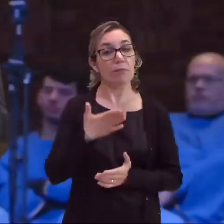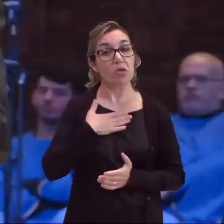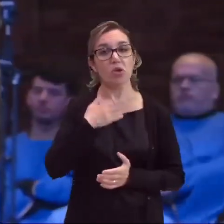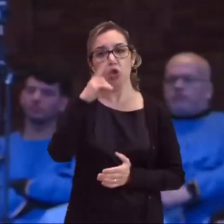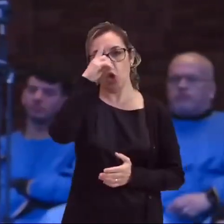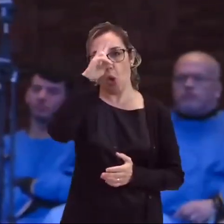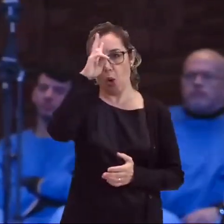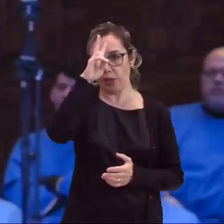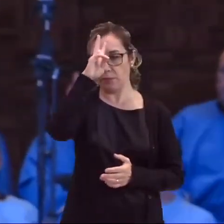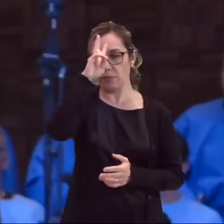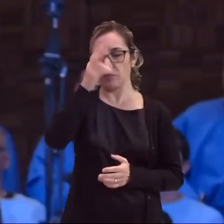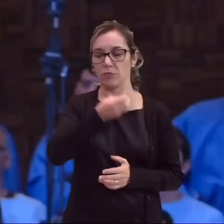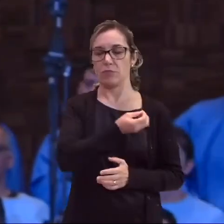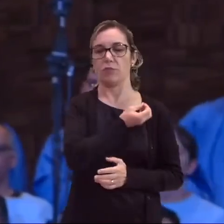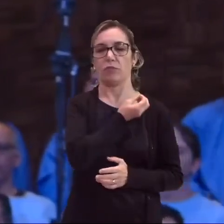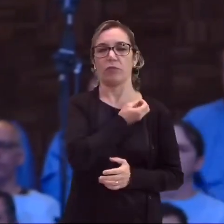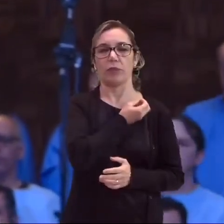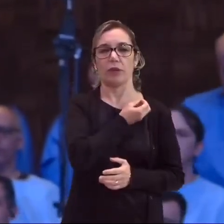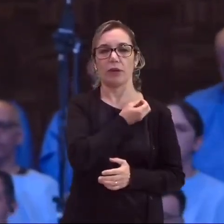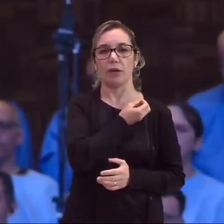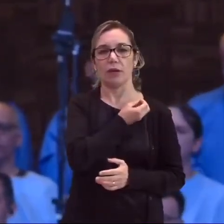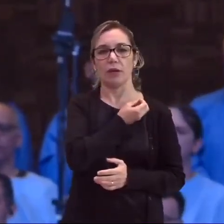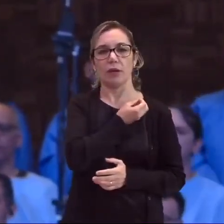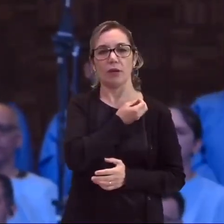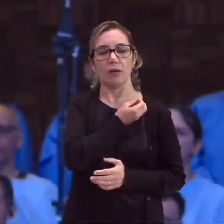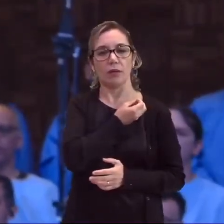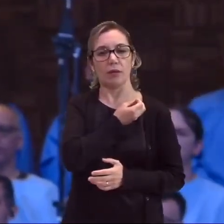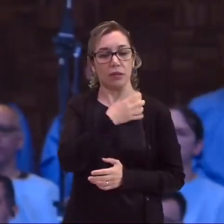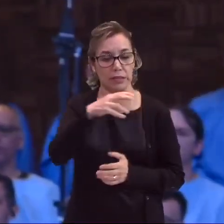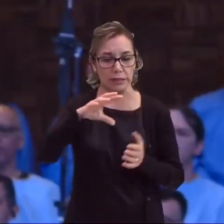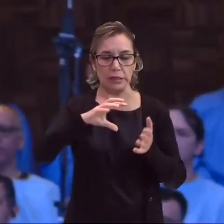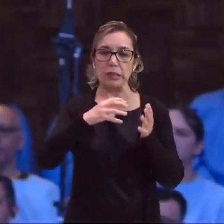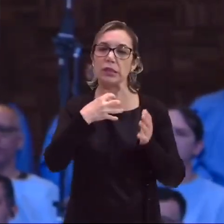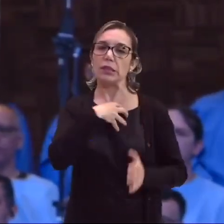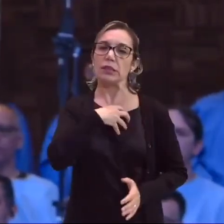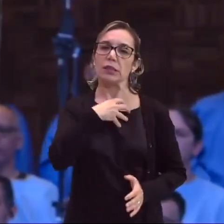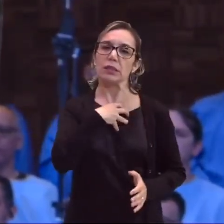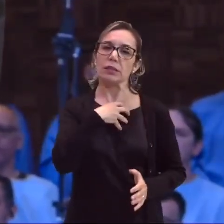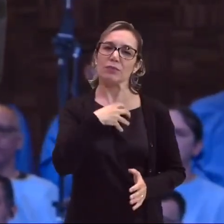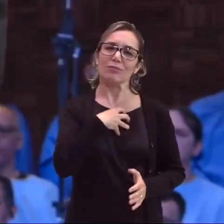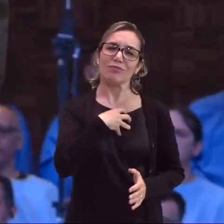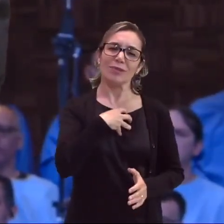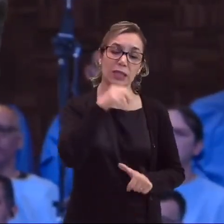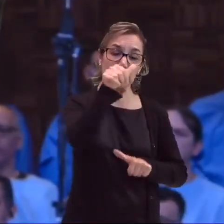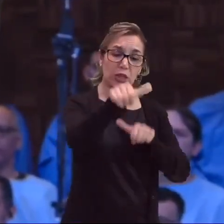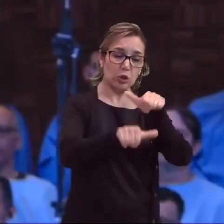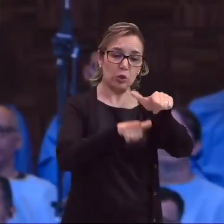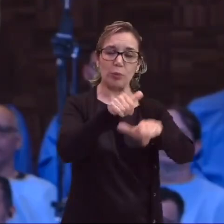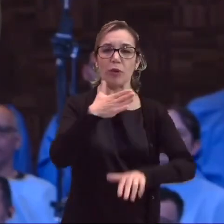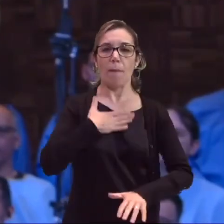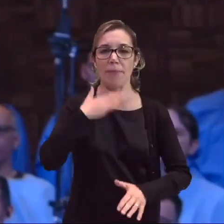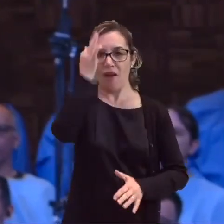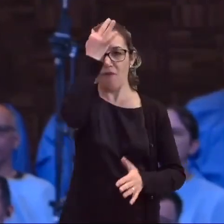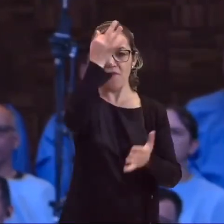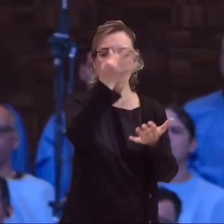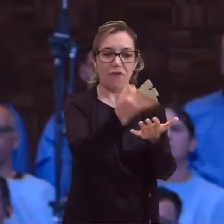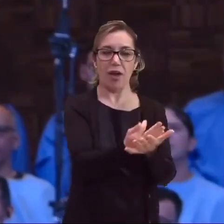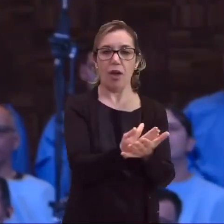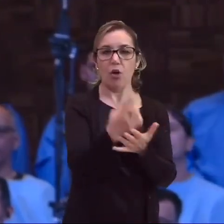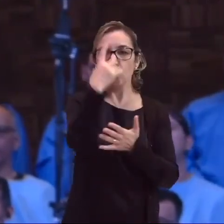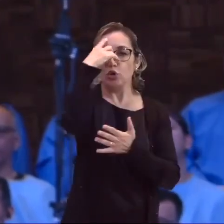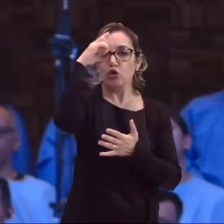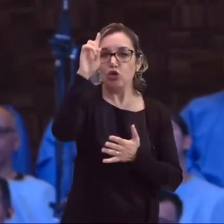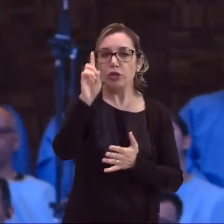vida a grande diferença na minha caminhada de fé foi quando um dia ouvi